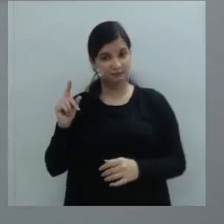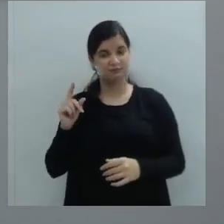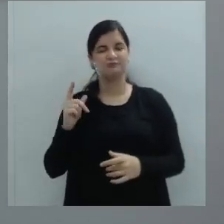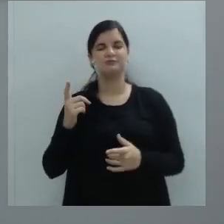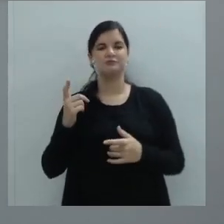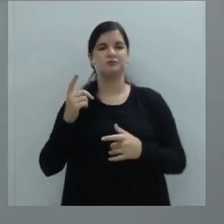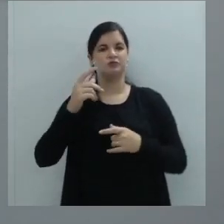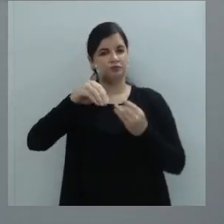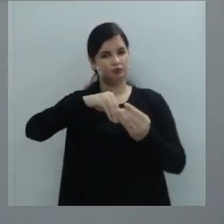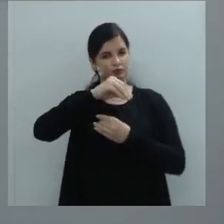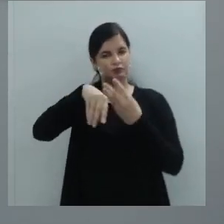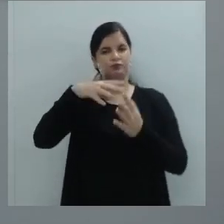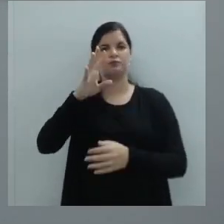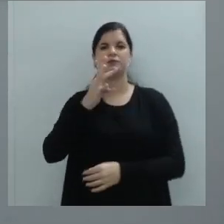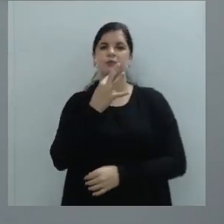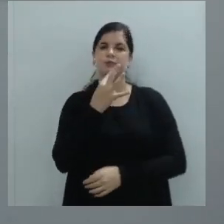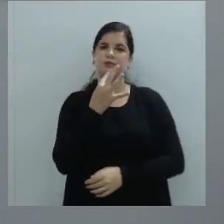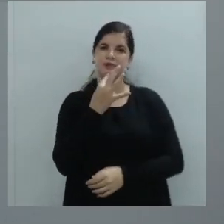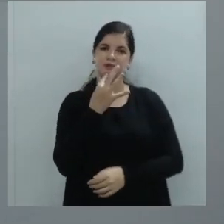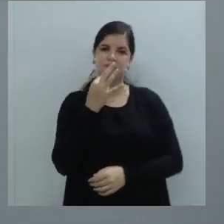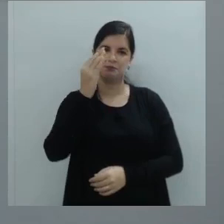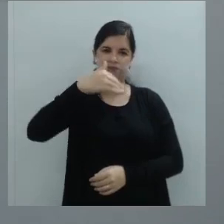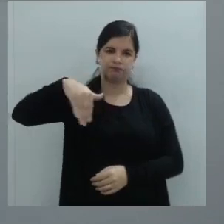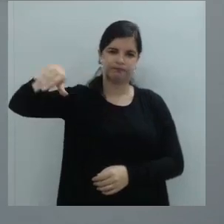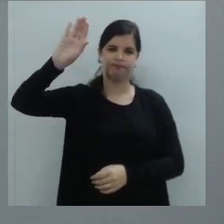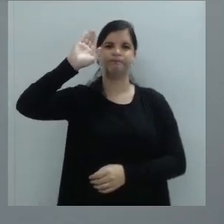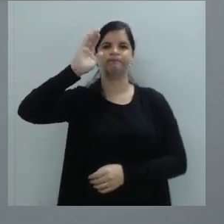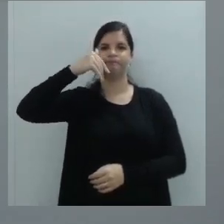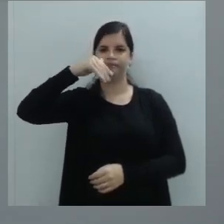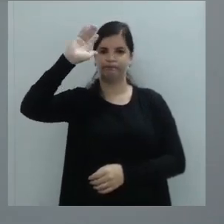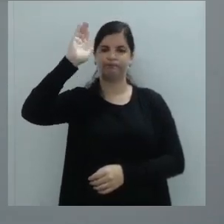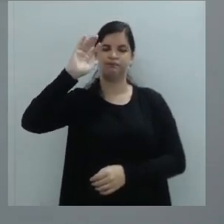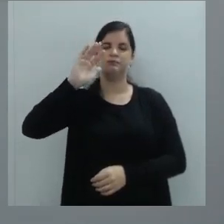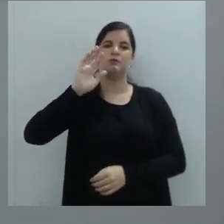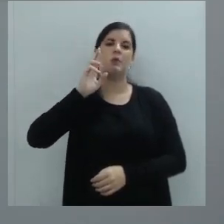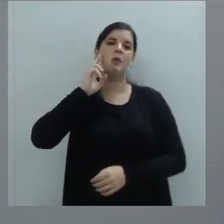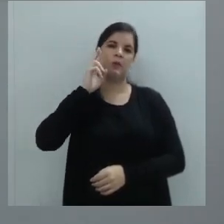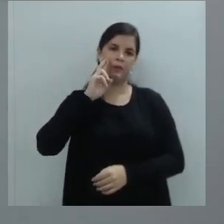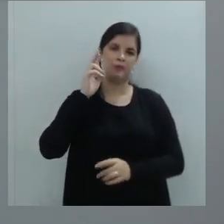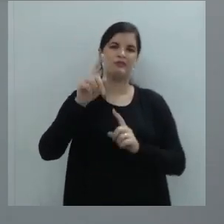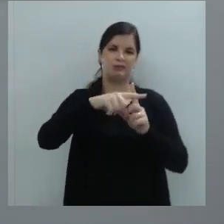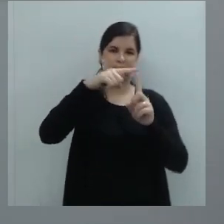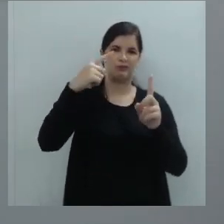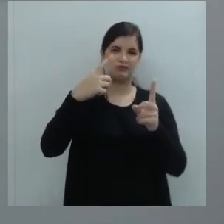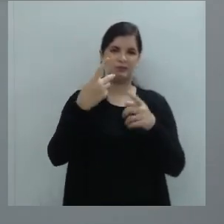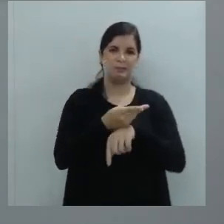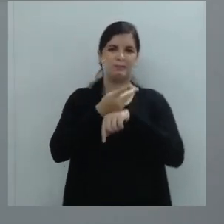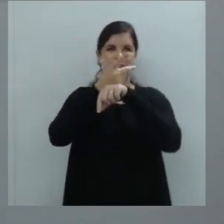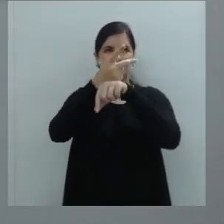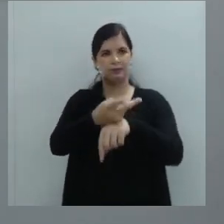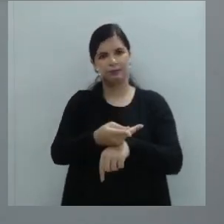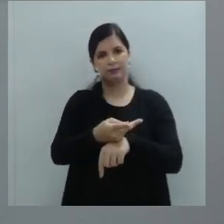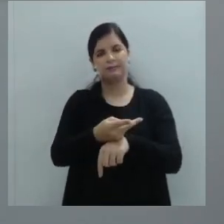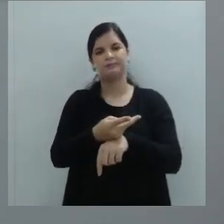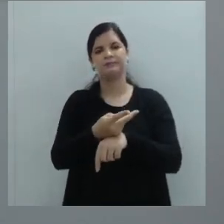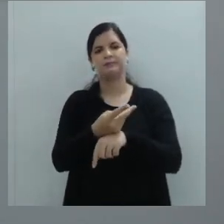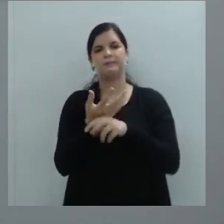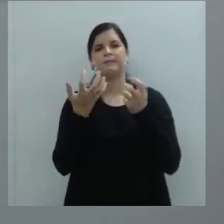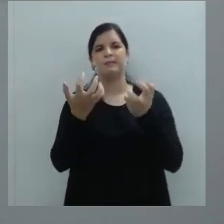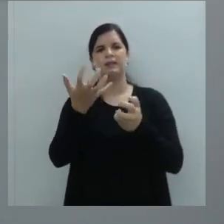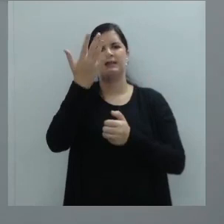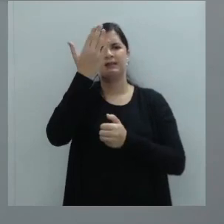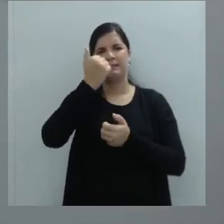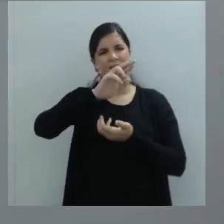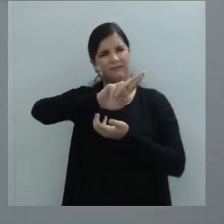o autoconhecimento, conhecimento elevado que a Rosa Cruz busca. No caso, também saber